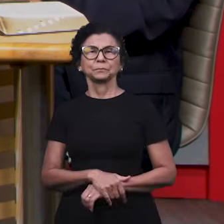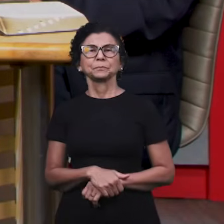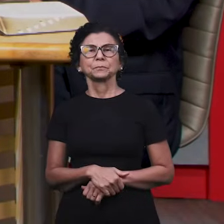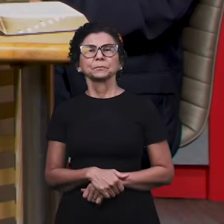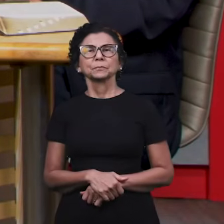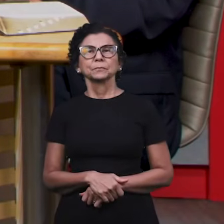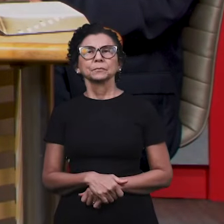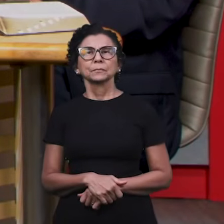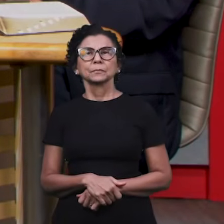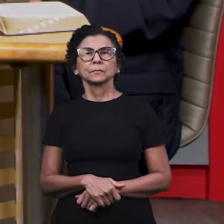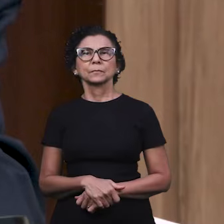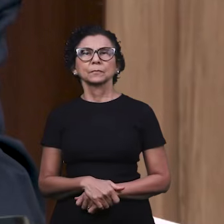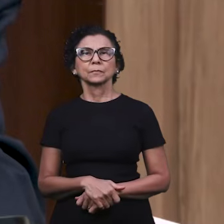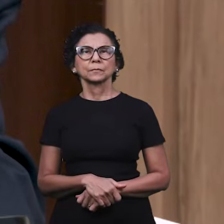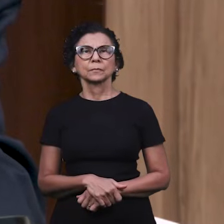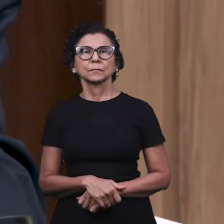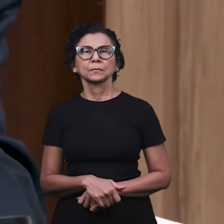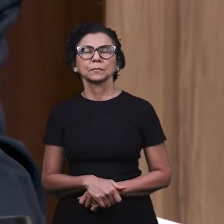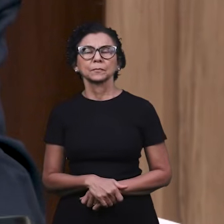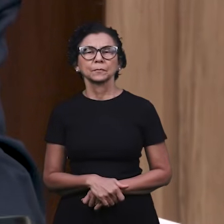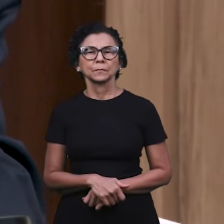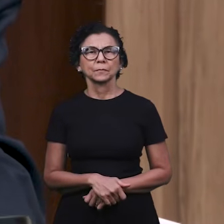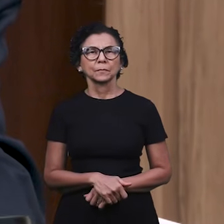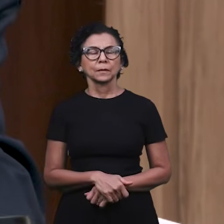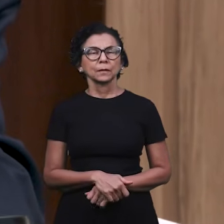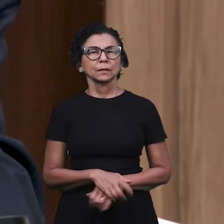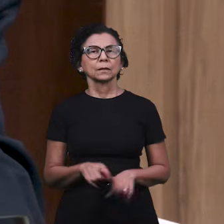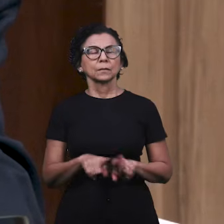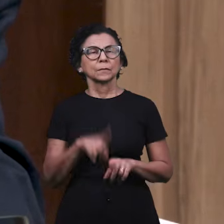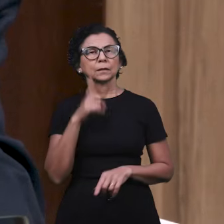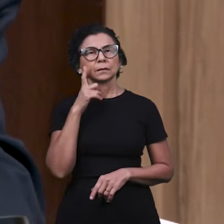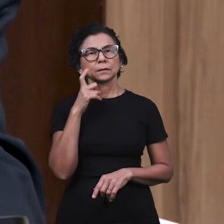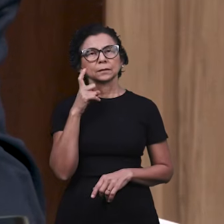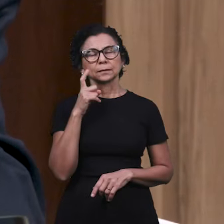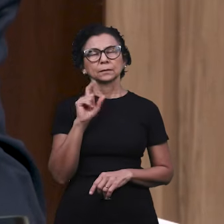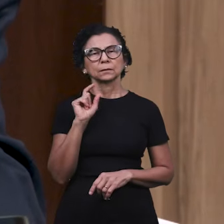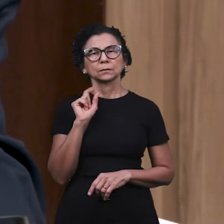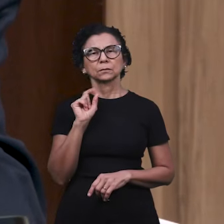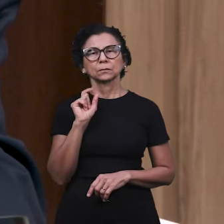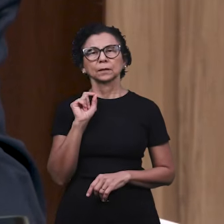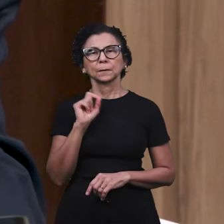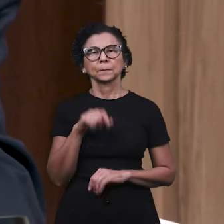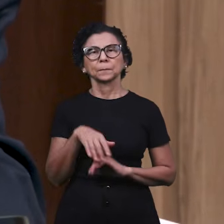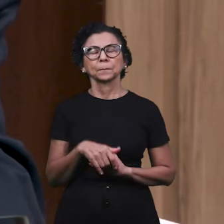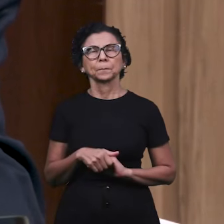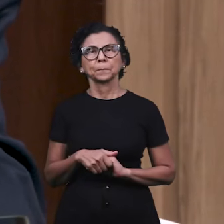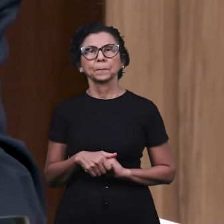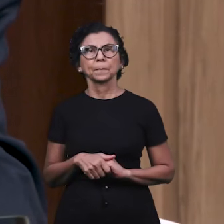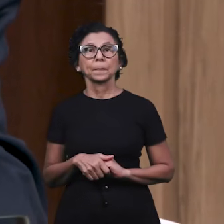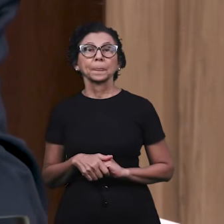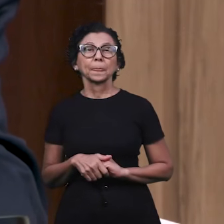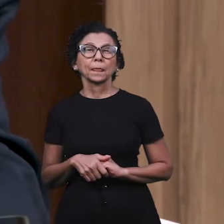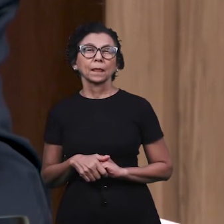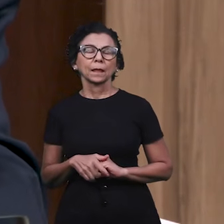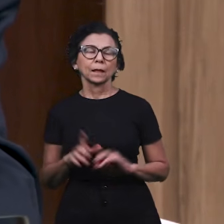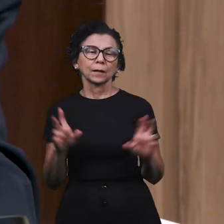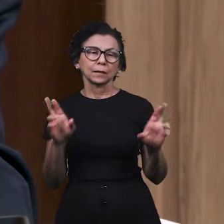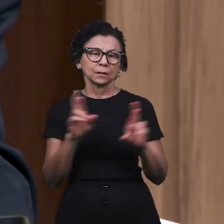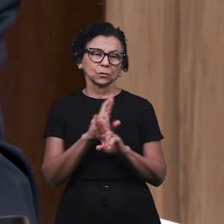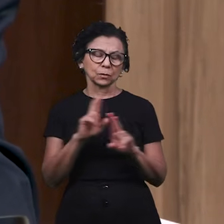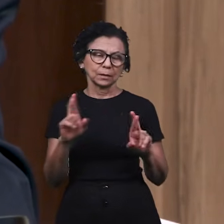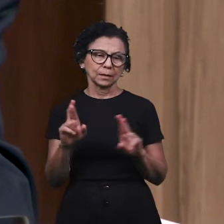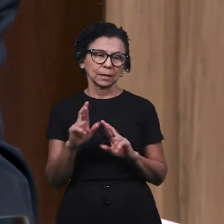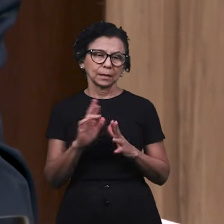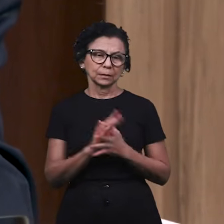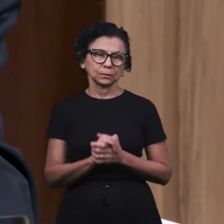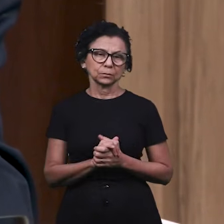sim, então alguns aspectos interessantes que ainda nós teríamos que abordar estão relacionados a determinadas formas